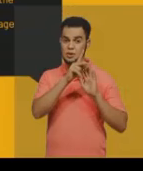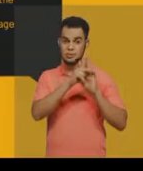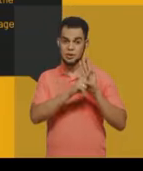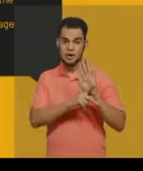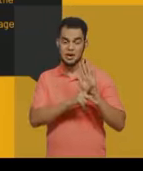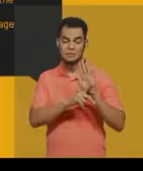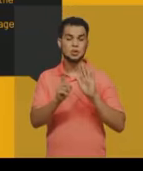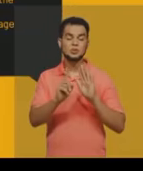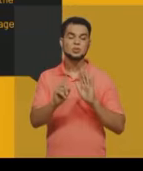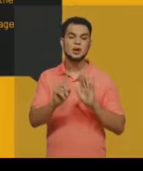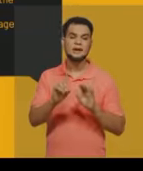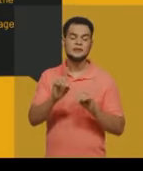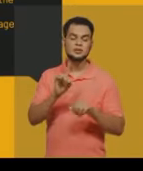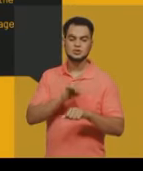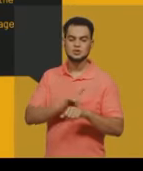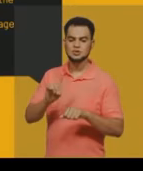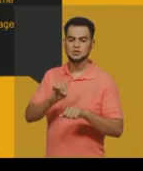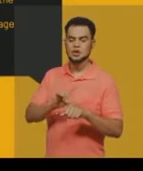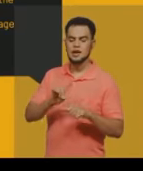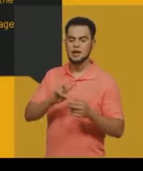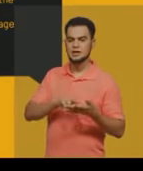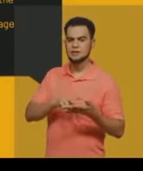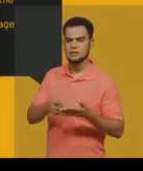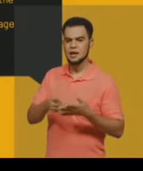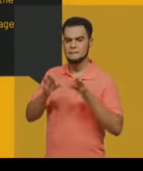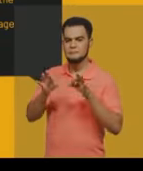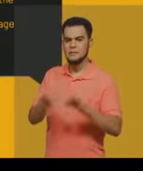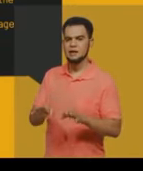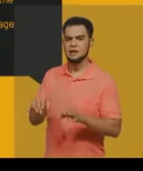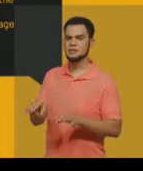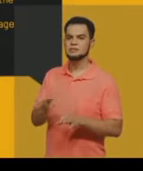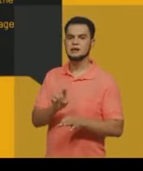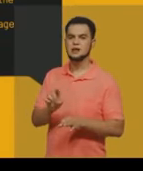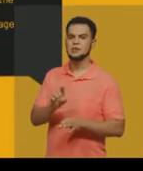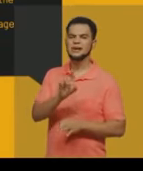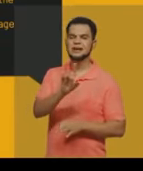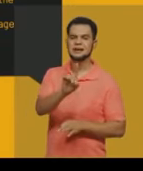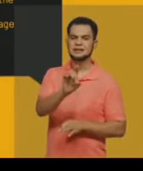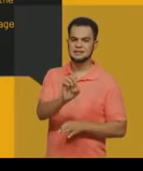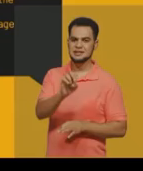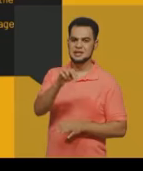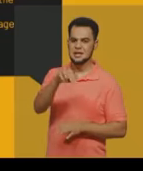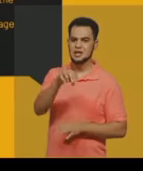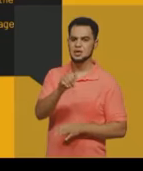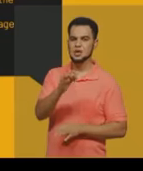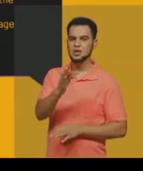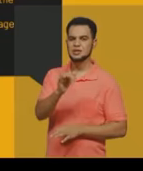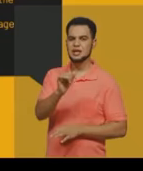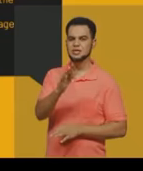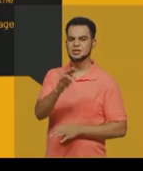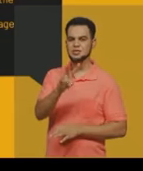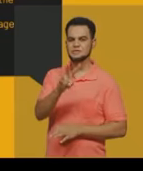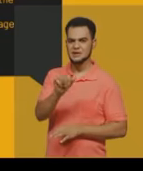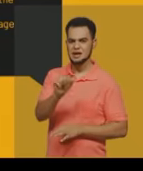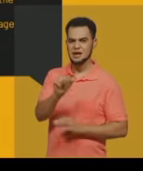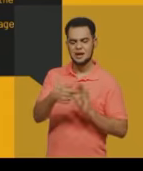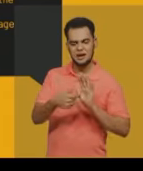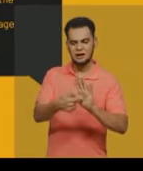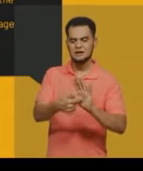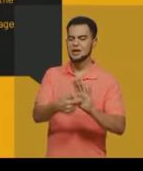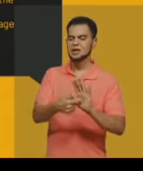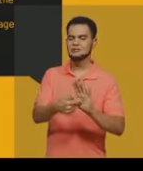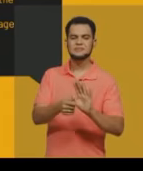do dicionário, que é a função denotativa, não. A gente usa mais a função conotativa, né? A função poética. E o que é poesia?